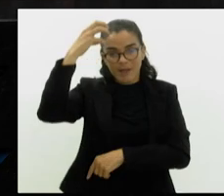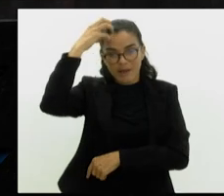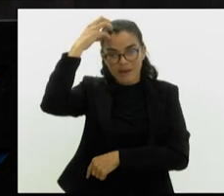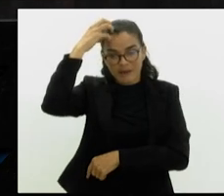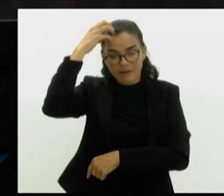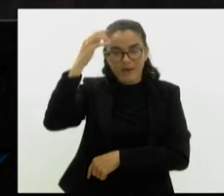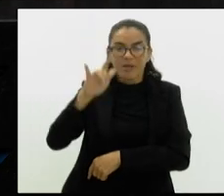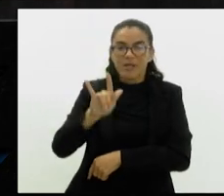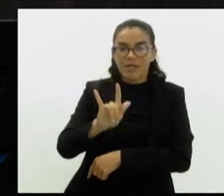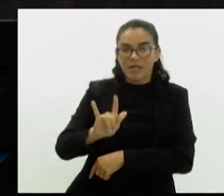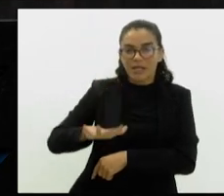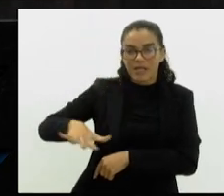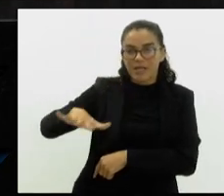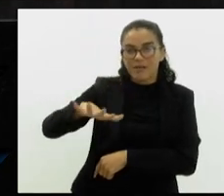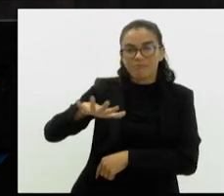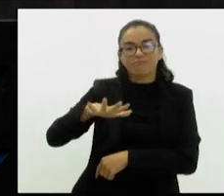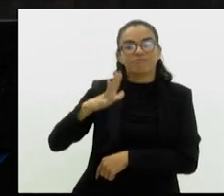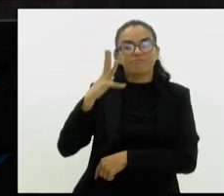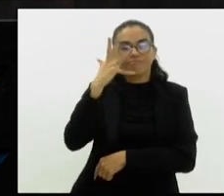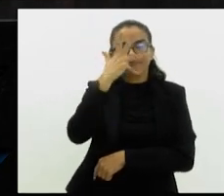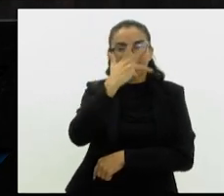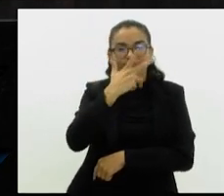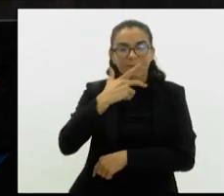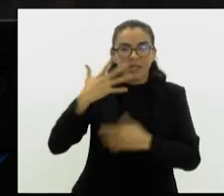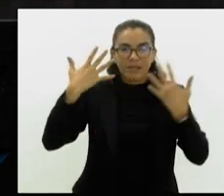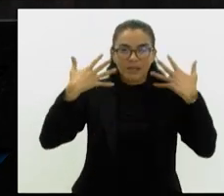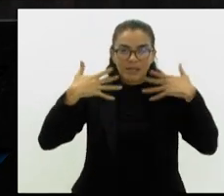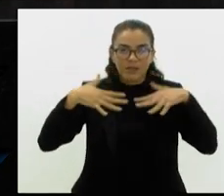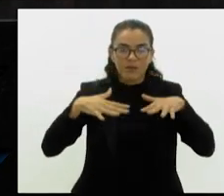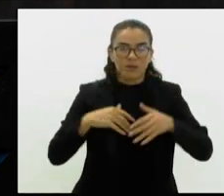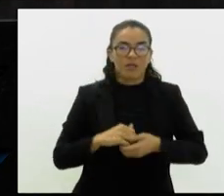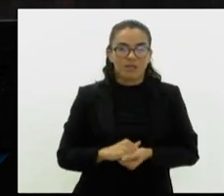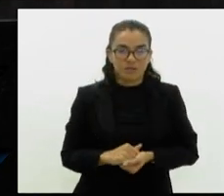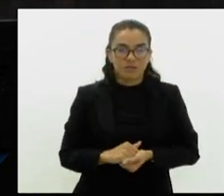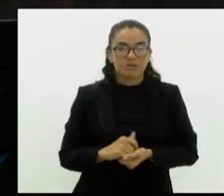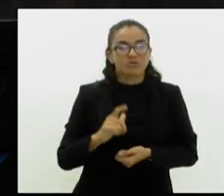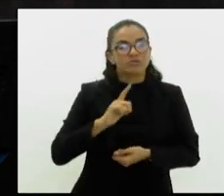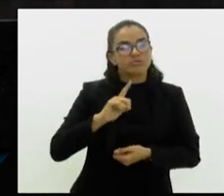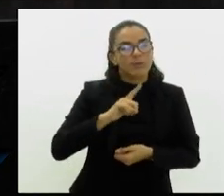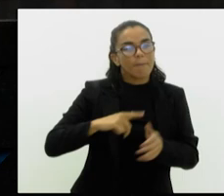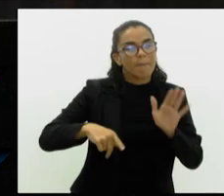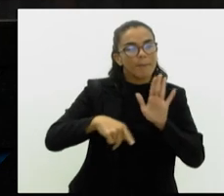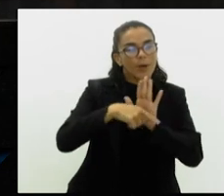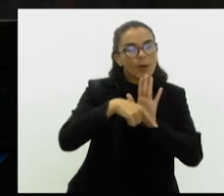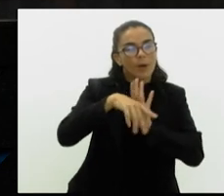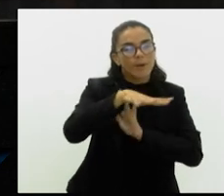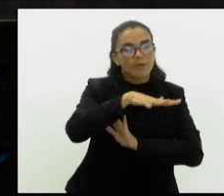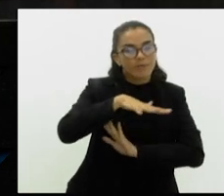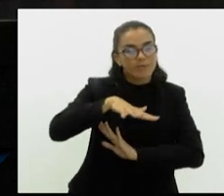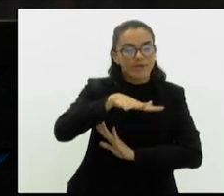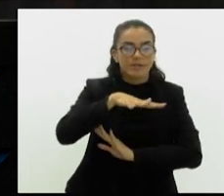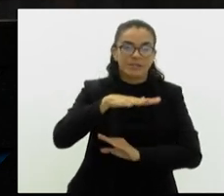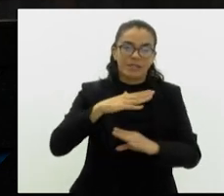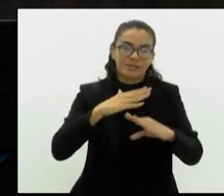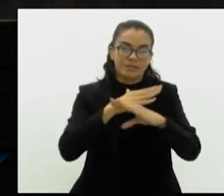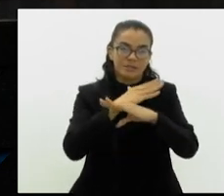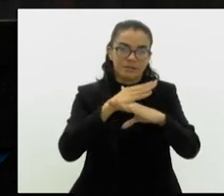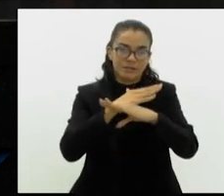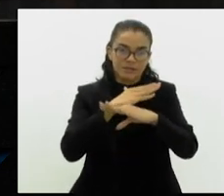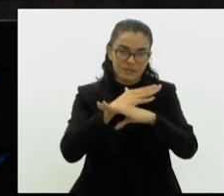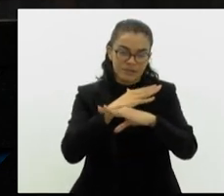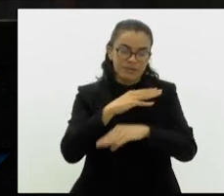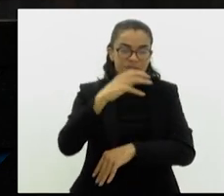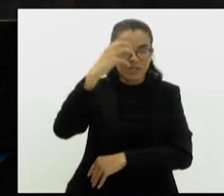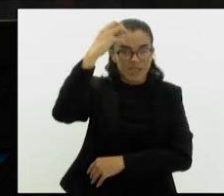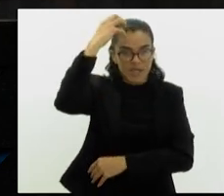Grande com as suas belezas naturais não é que são típicas eh da nossa cidade de